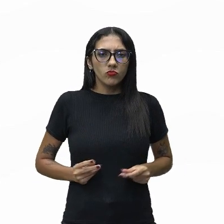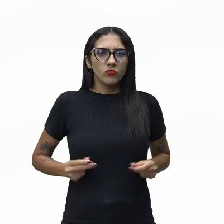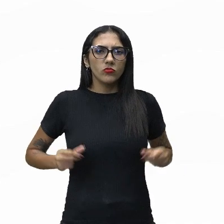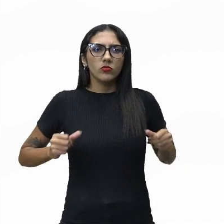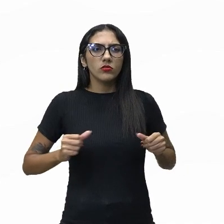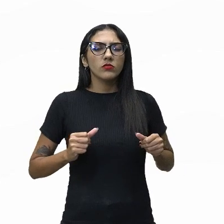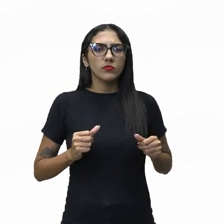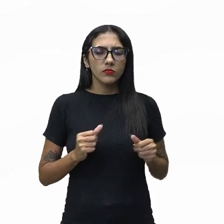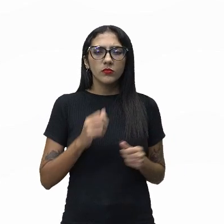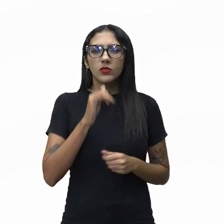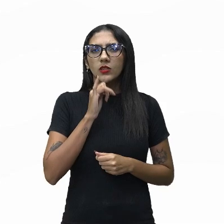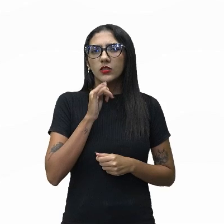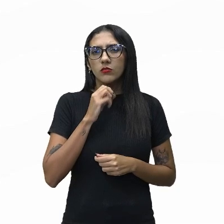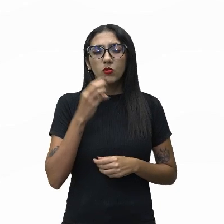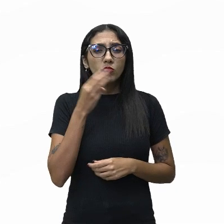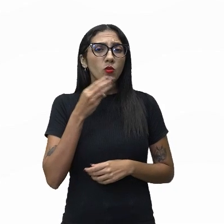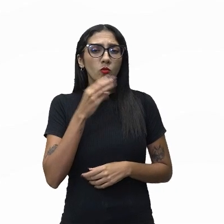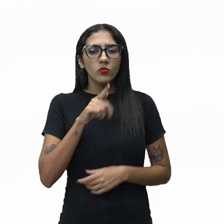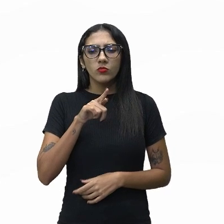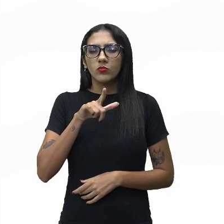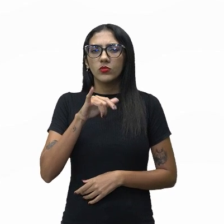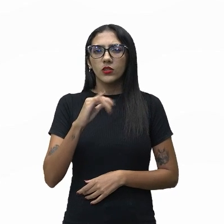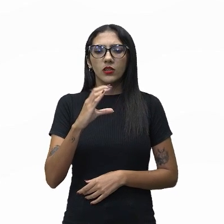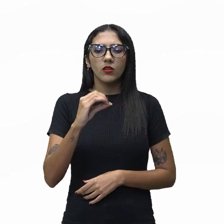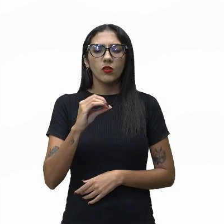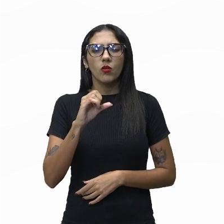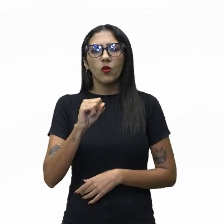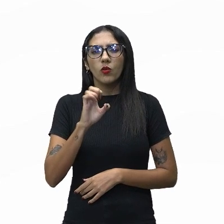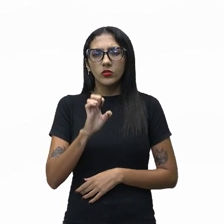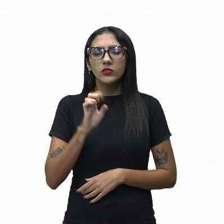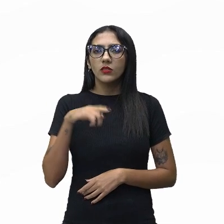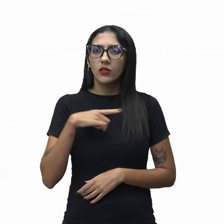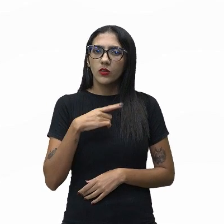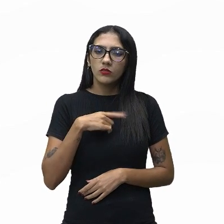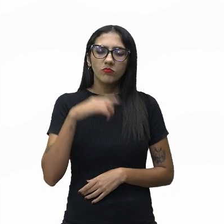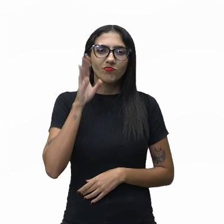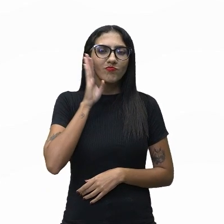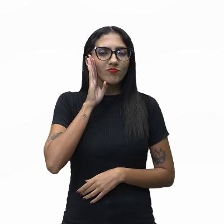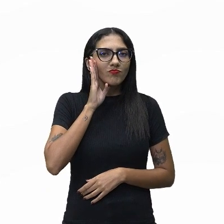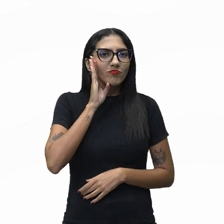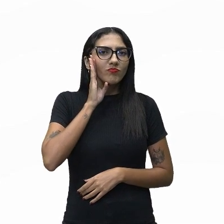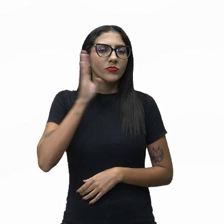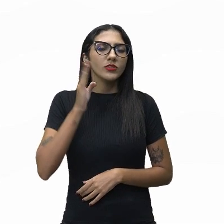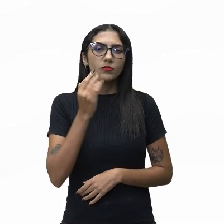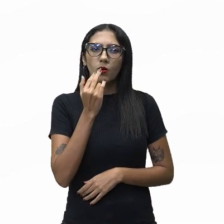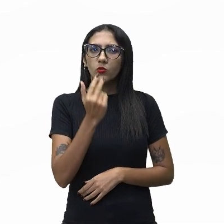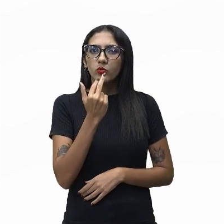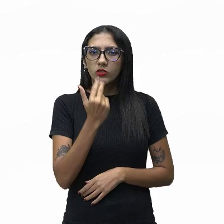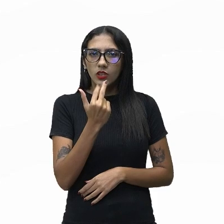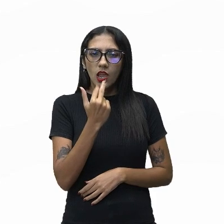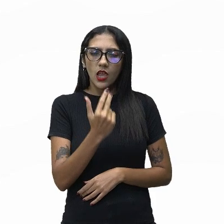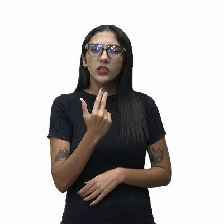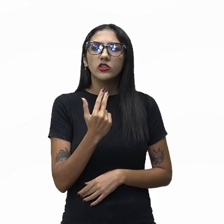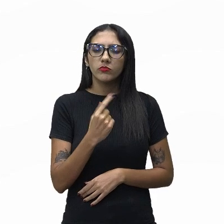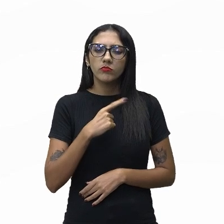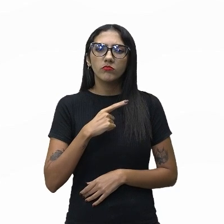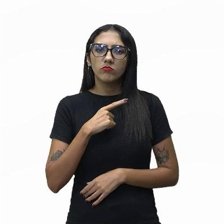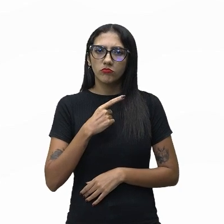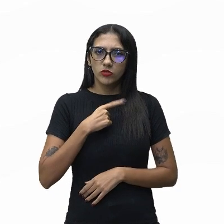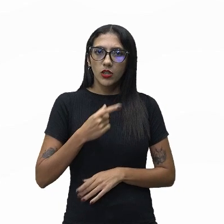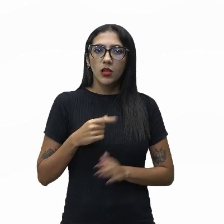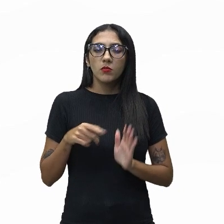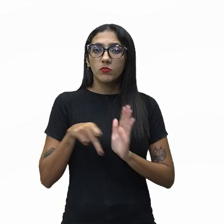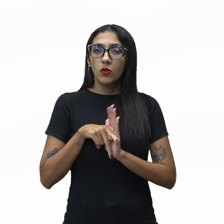células, como por exemplo a glicose que a gente citou, né? Ela é o principal nutriente que vai fazer aí parte da